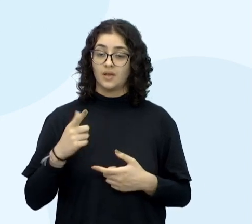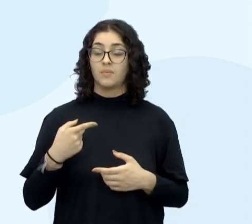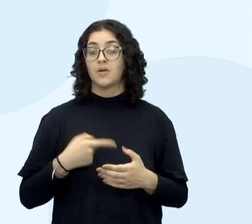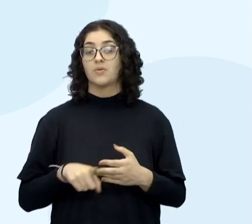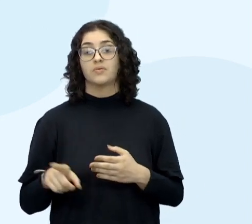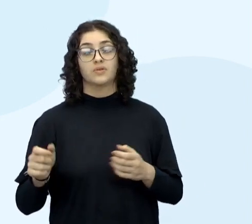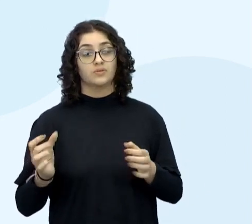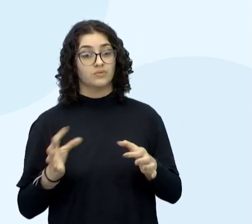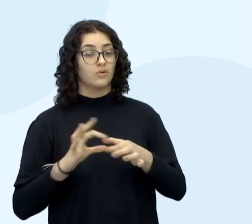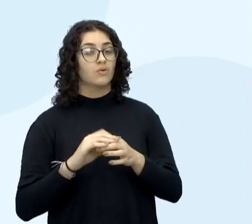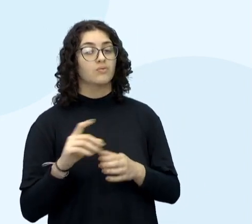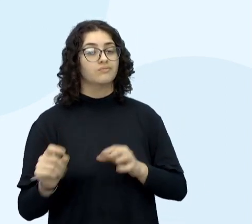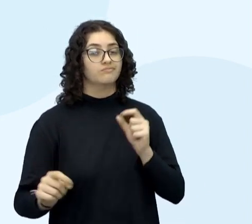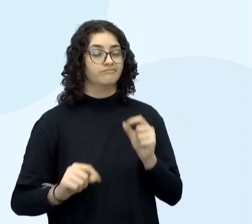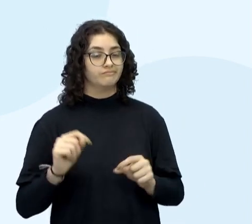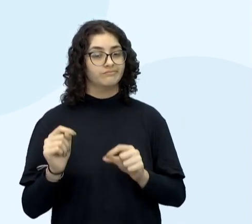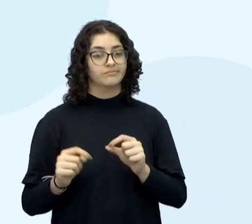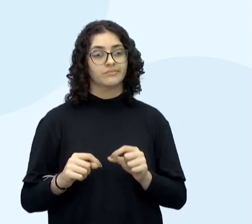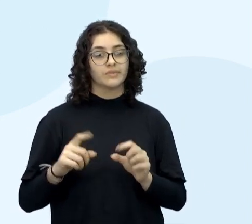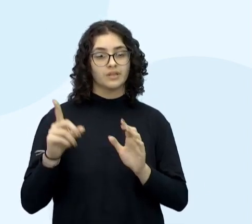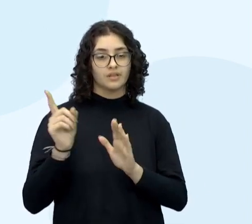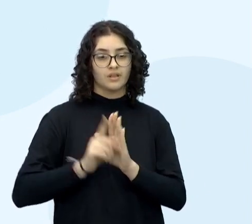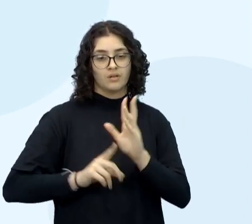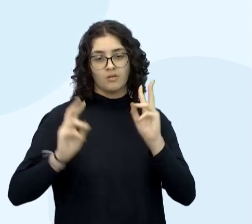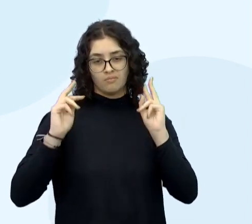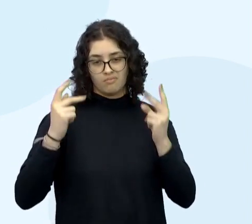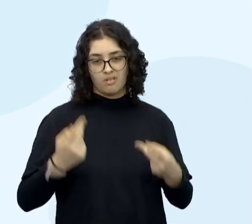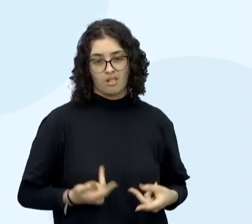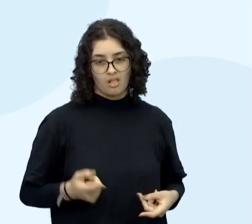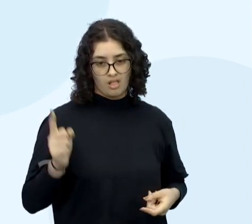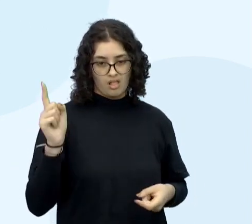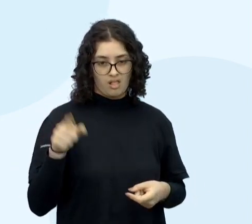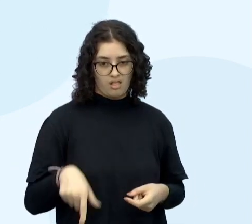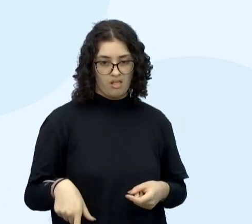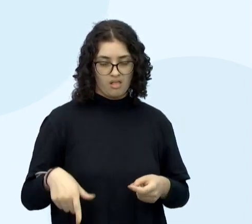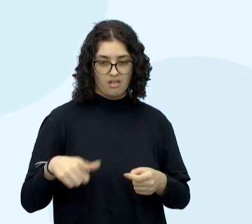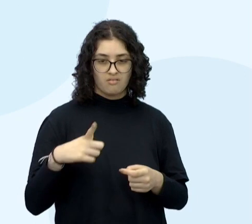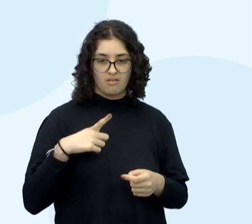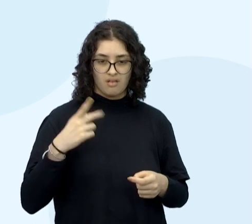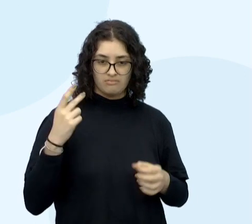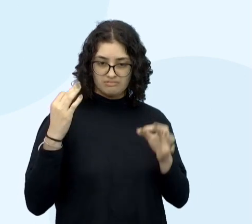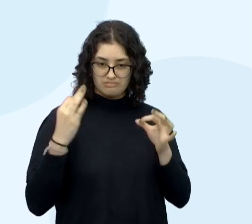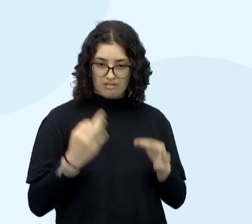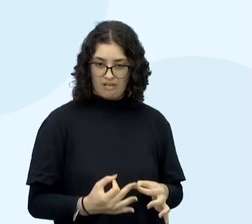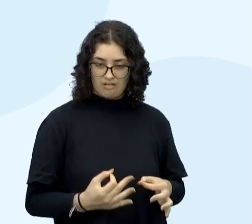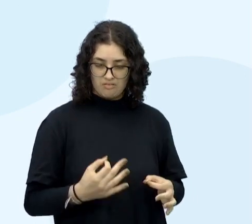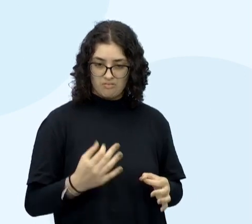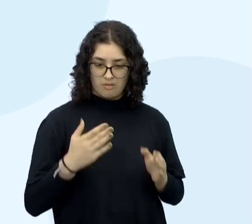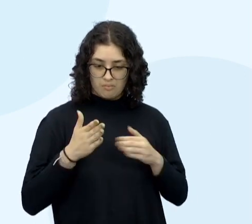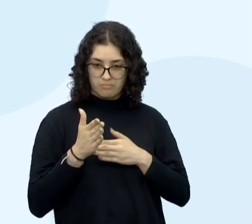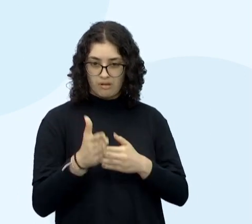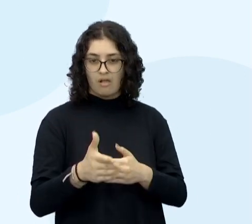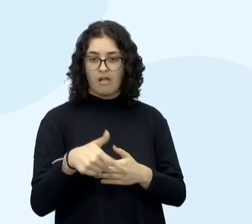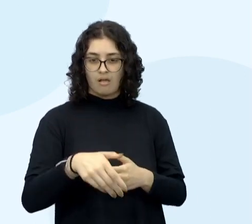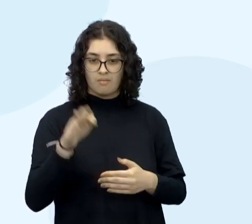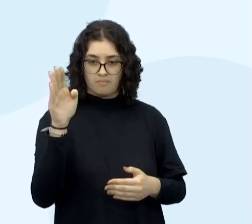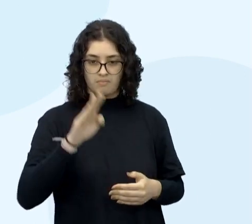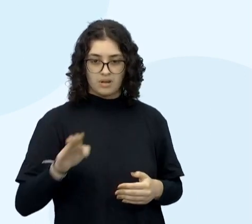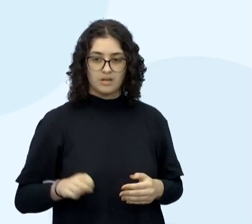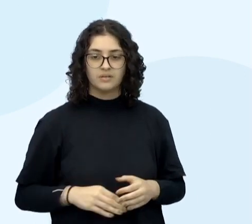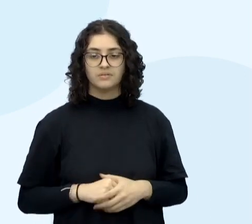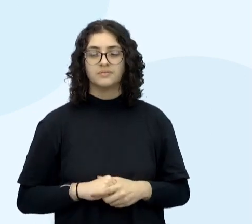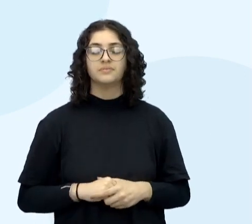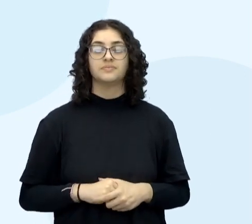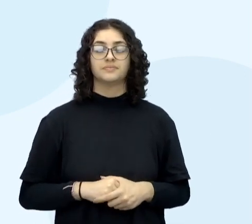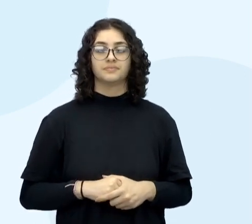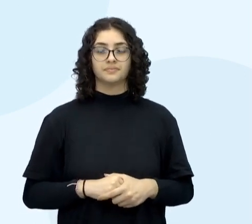mais outra. Os direitos humanos são plenamente respeitados no Brasil? Então, primeiro a questão, porque